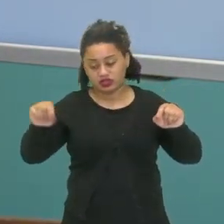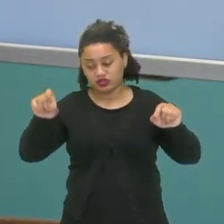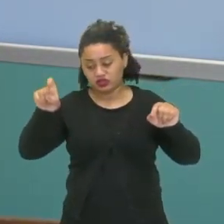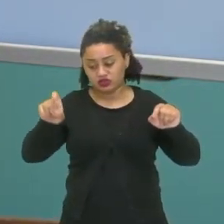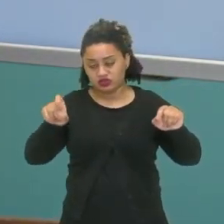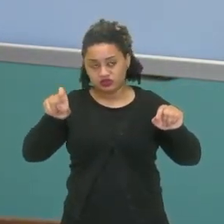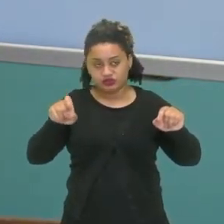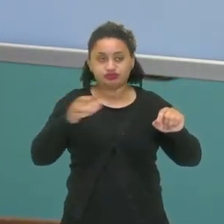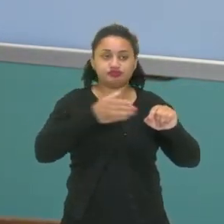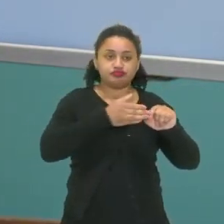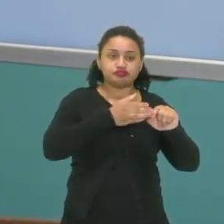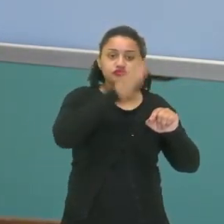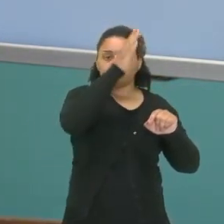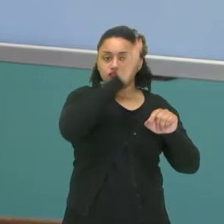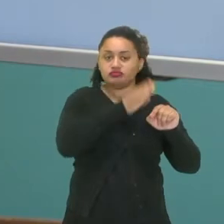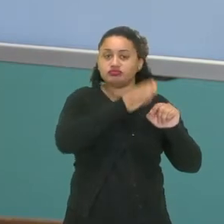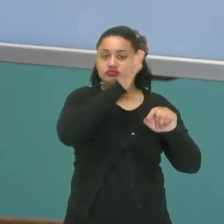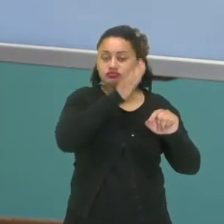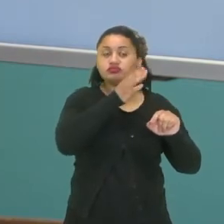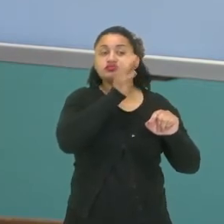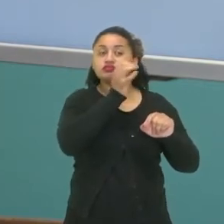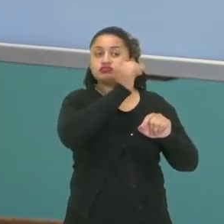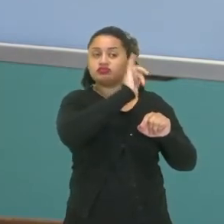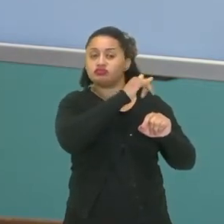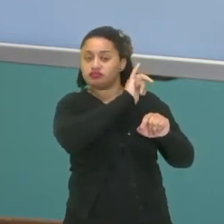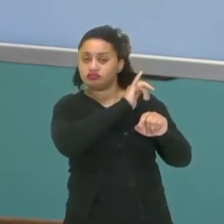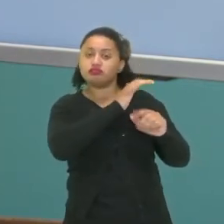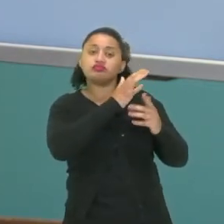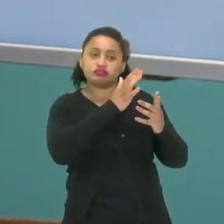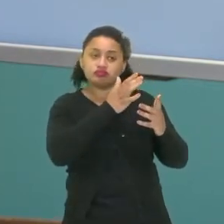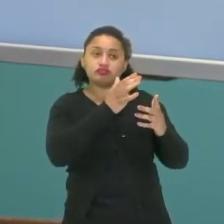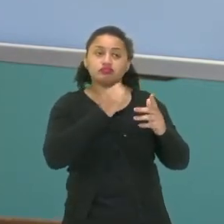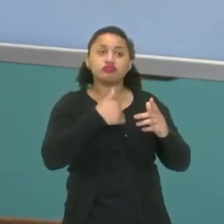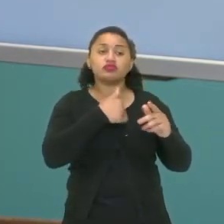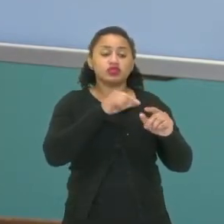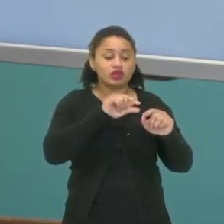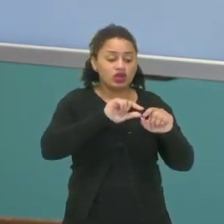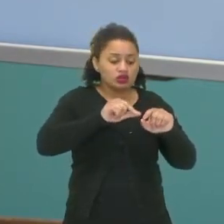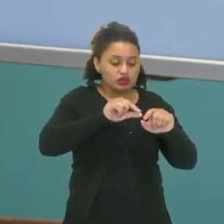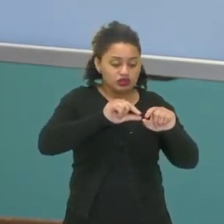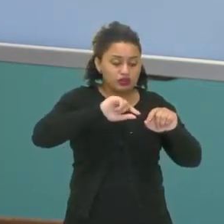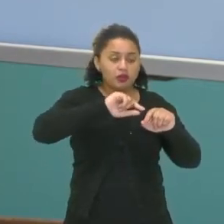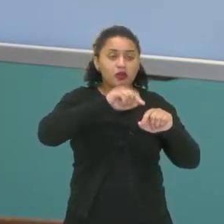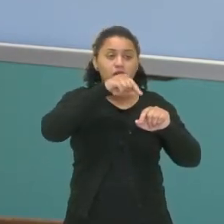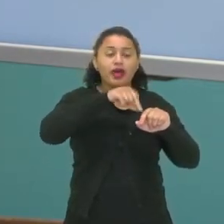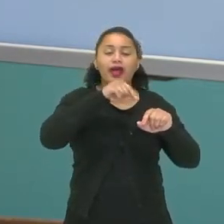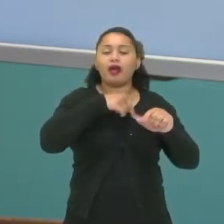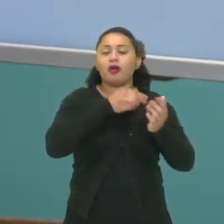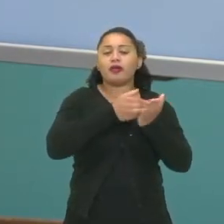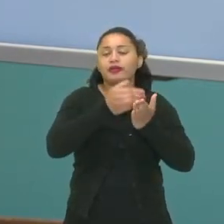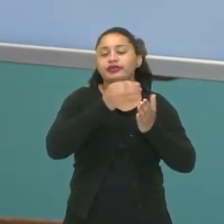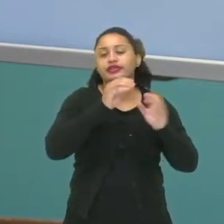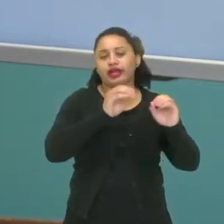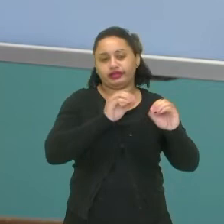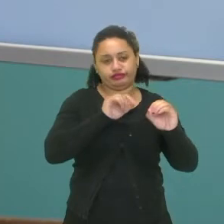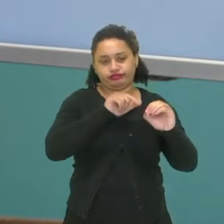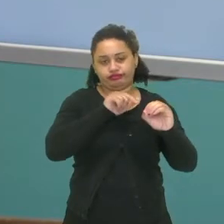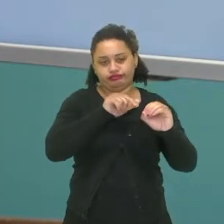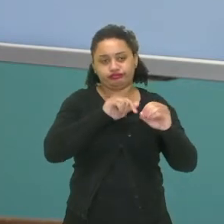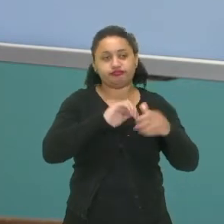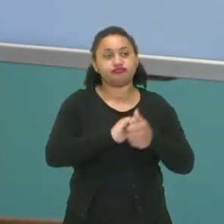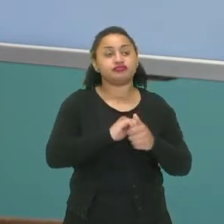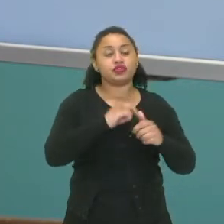das abscissas, e o eixo das ordenadas. O posto de bombeiros vai ser exatamente o ponto 00.